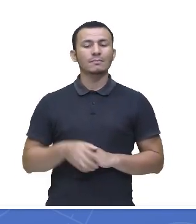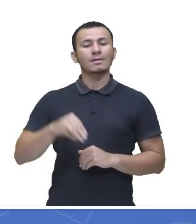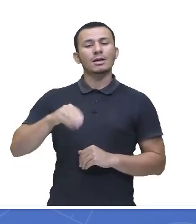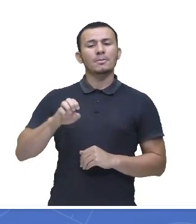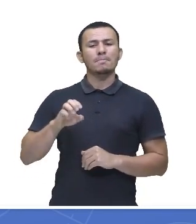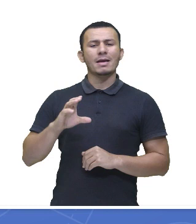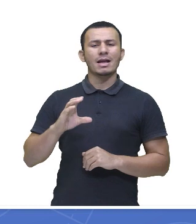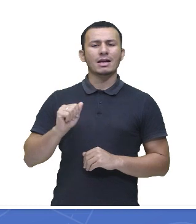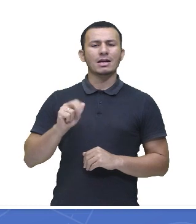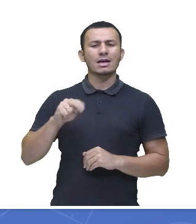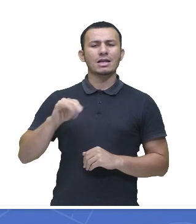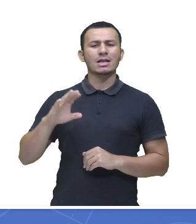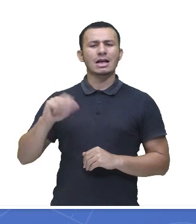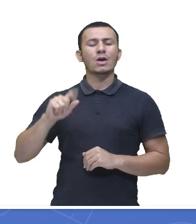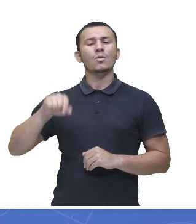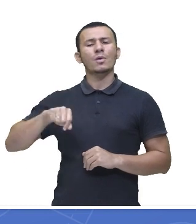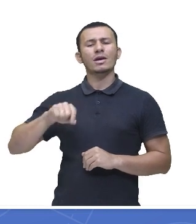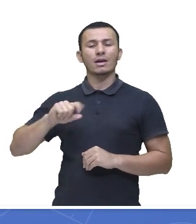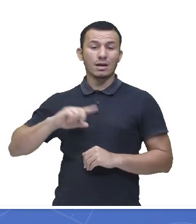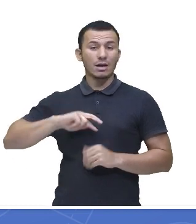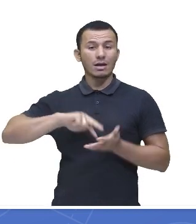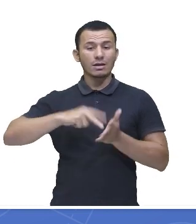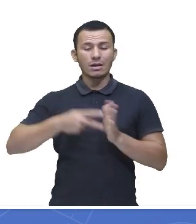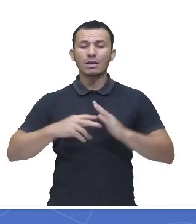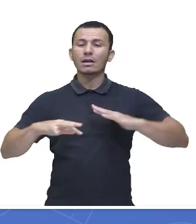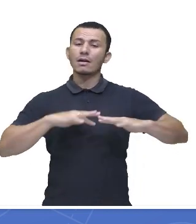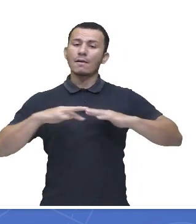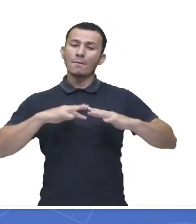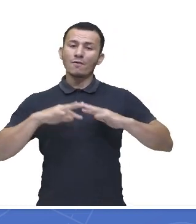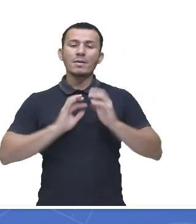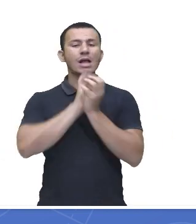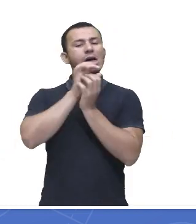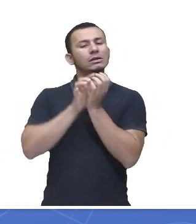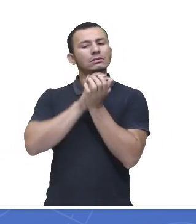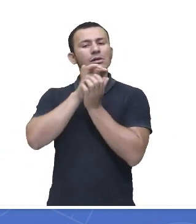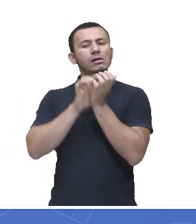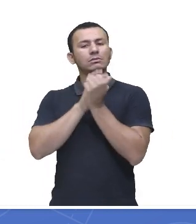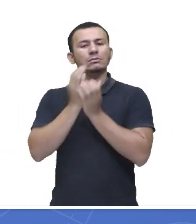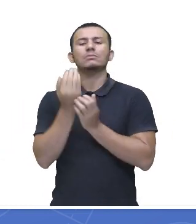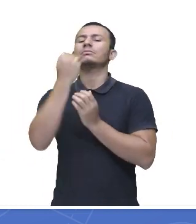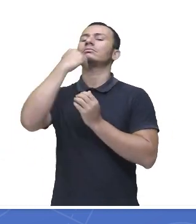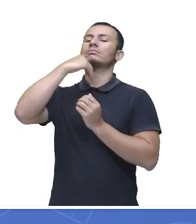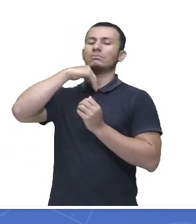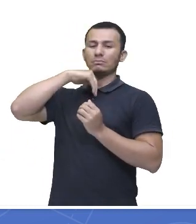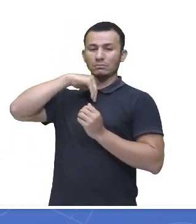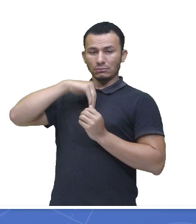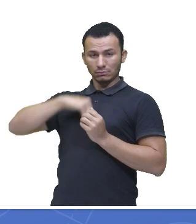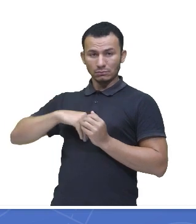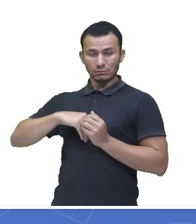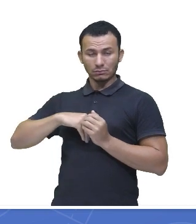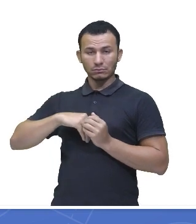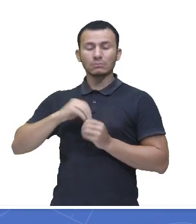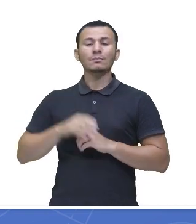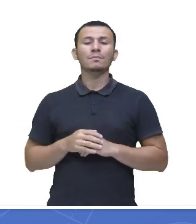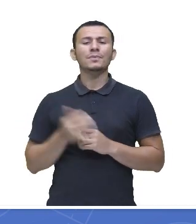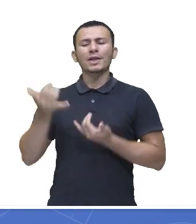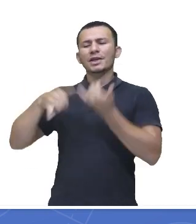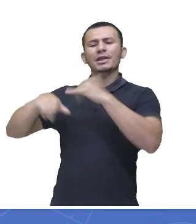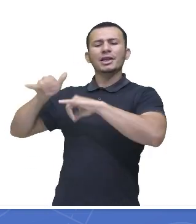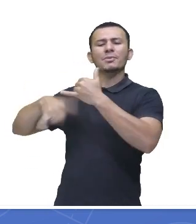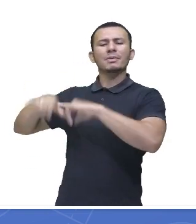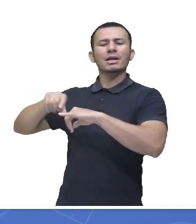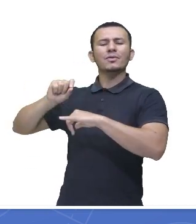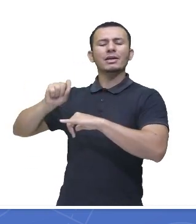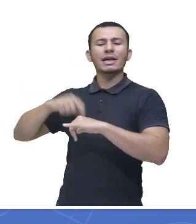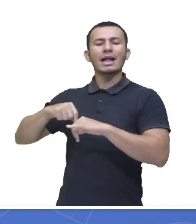mecânica, ela tem a ver com os movimentos, não é? Com os movimentos de mastigação, deglutição, movimentos peristálticos. E a digestão química com